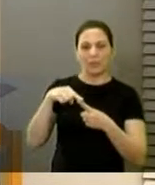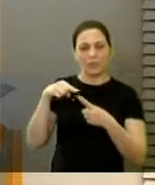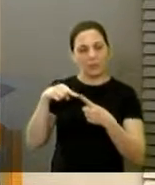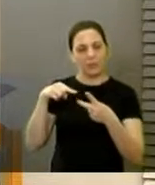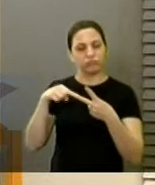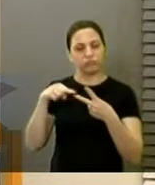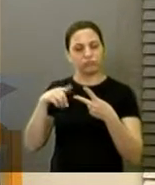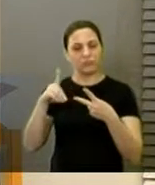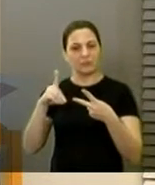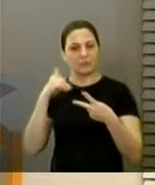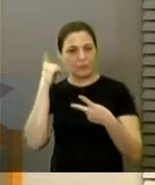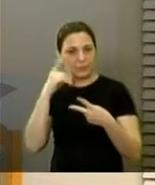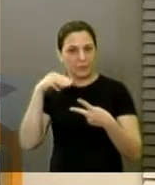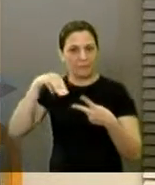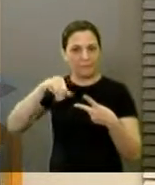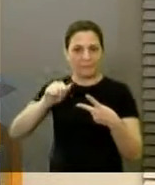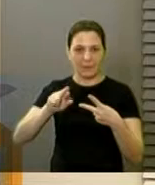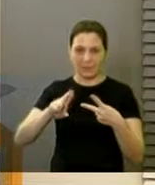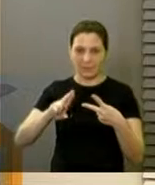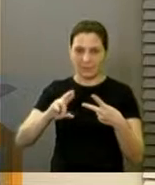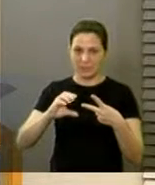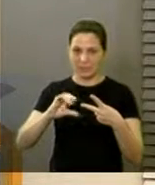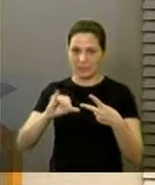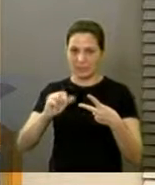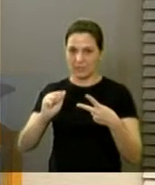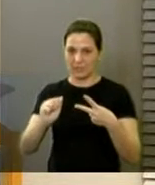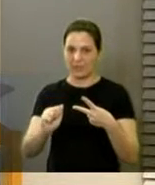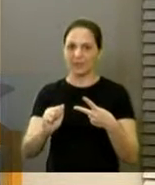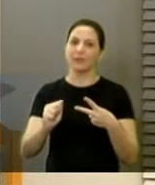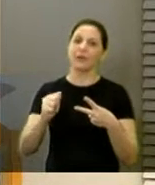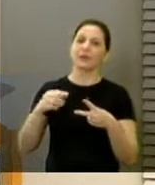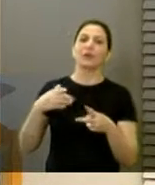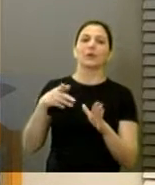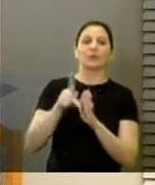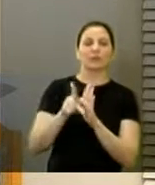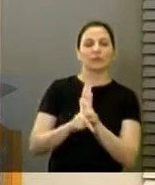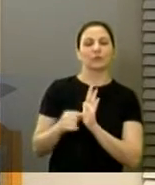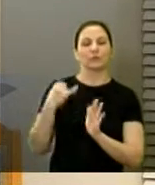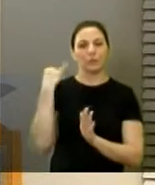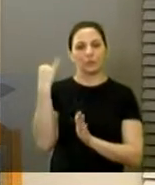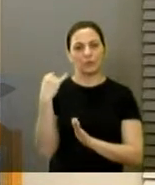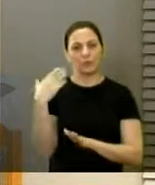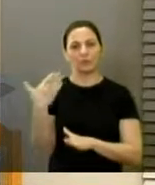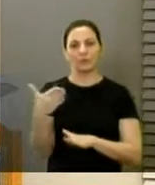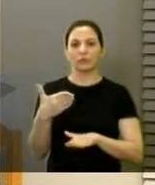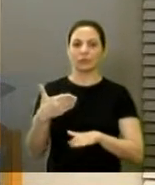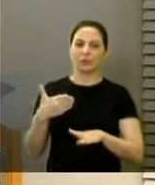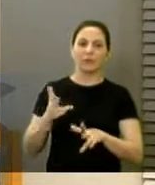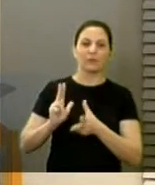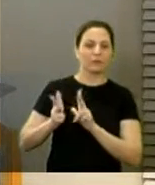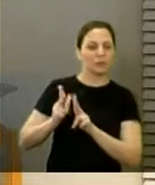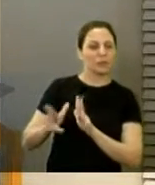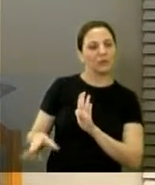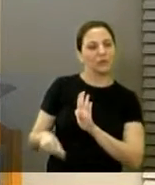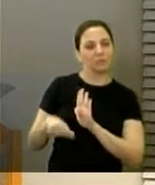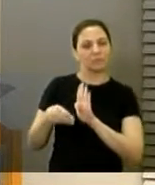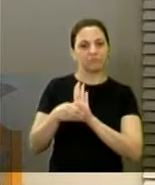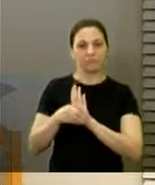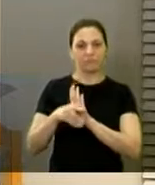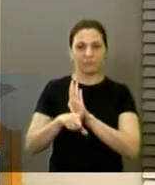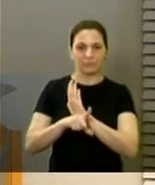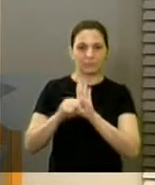dialogamos sobre vários projetos importantes para a cidade também conversamos sobre uma emenda que está